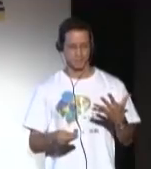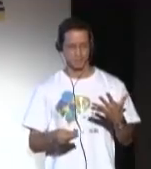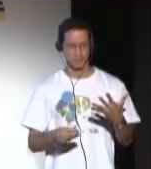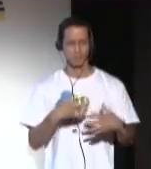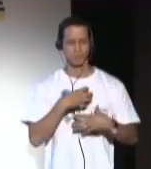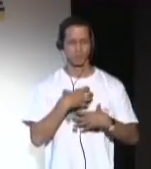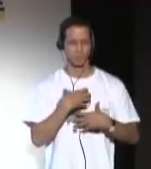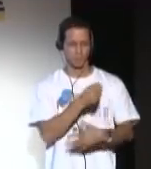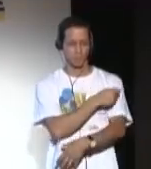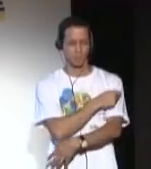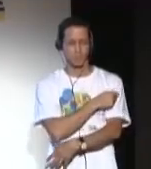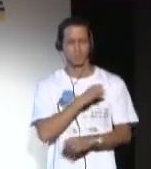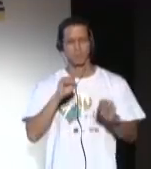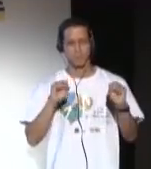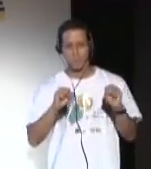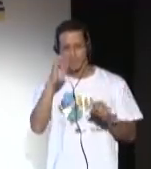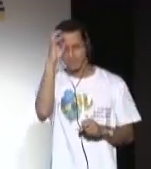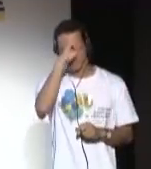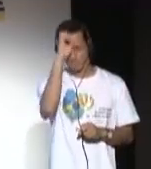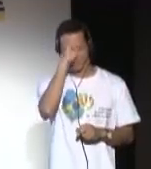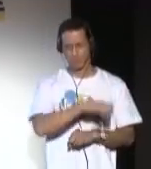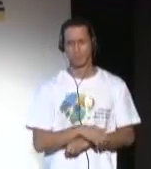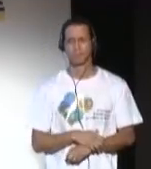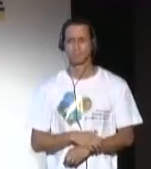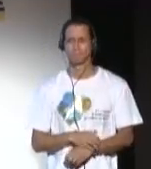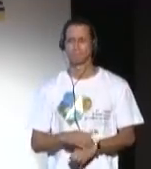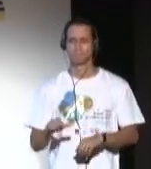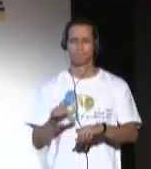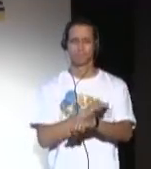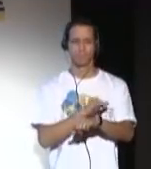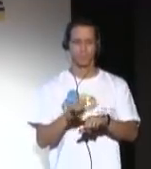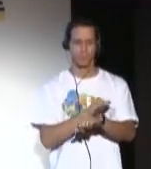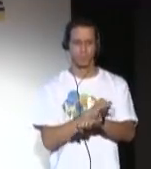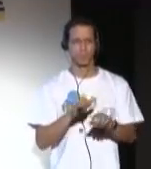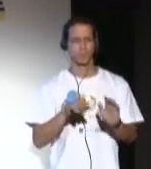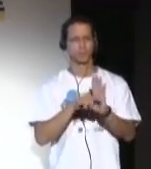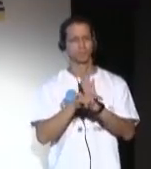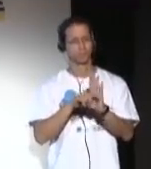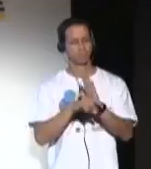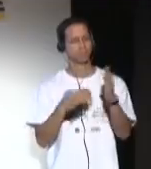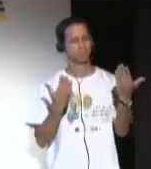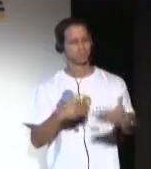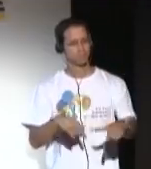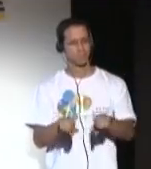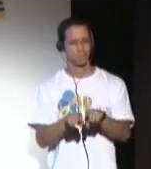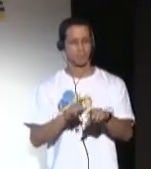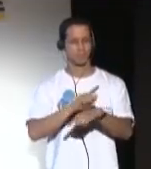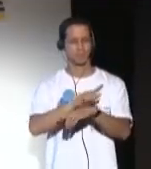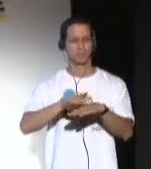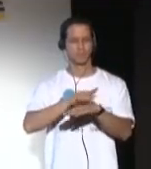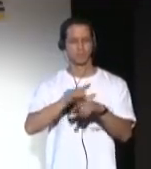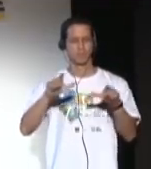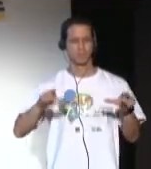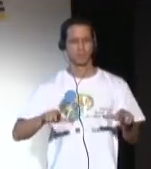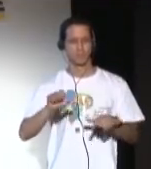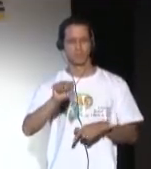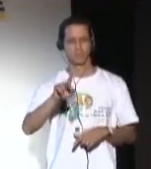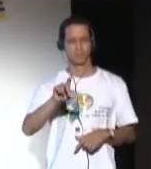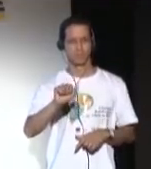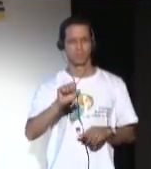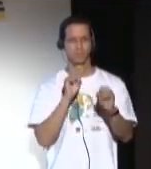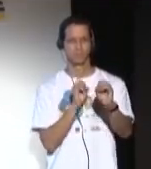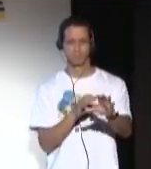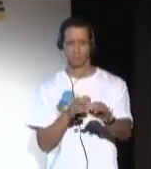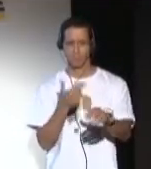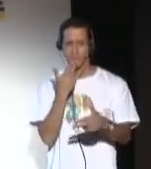os alunos podem aprender, estratégias de avaliação e também gestão em sala de aula. E olha, eu só quero falar